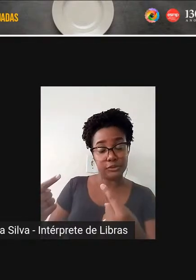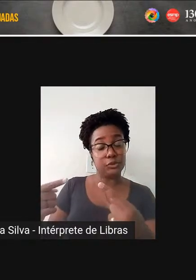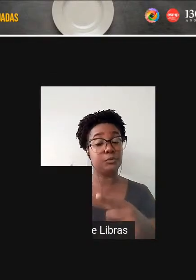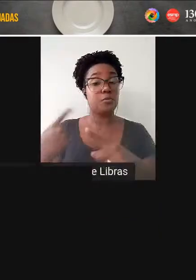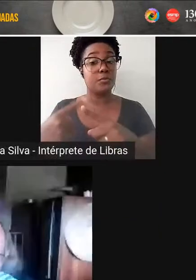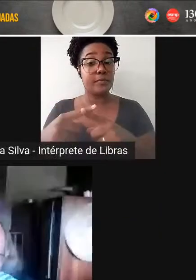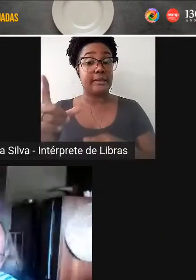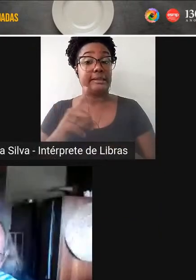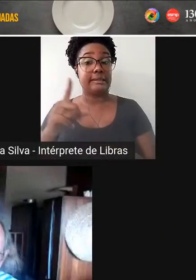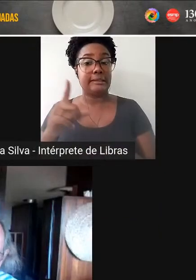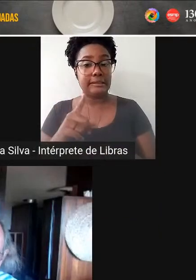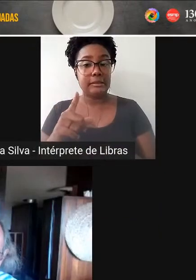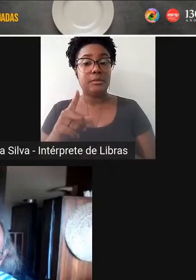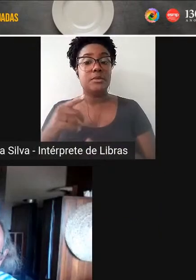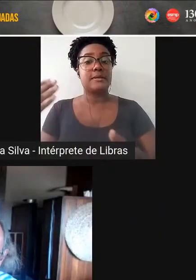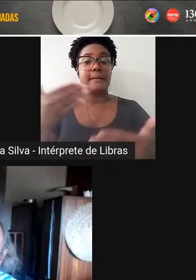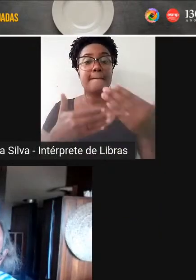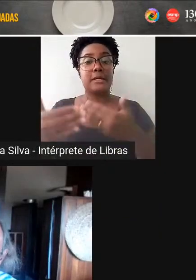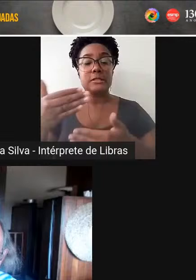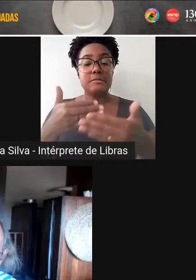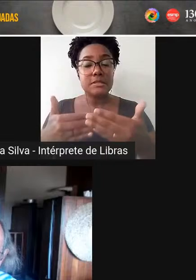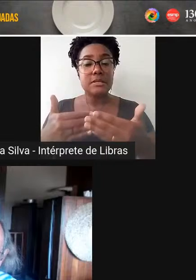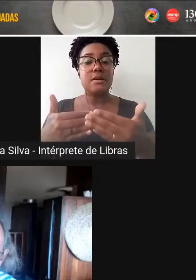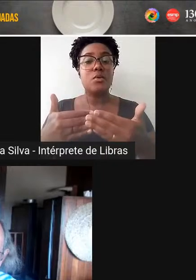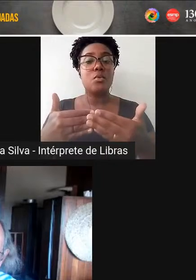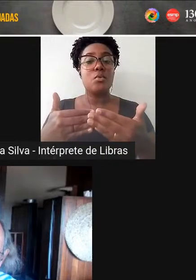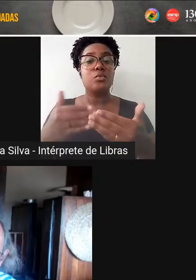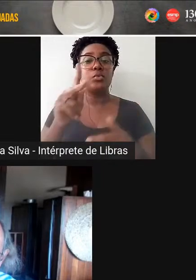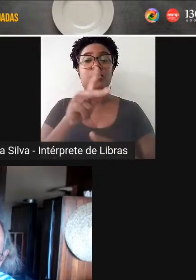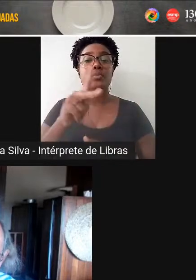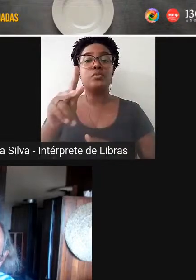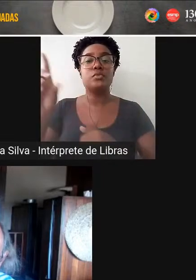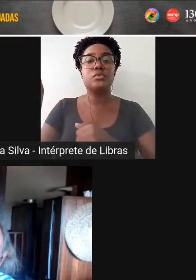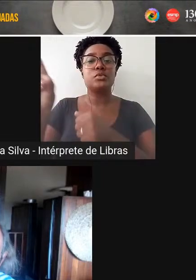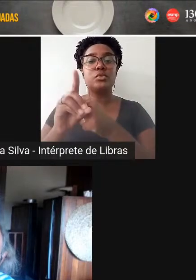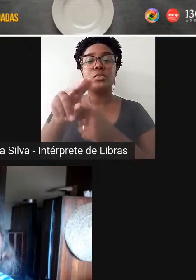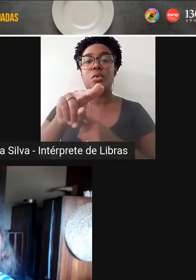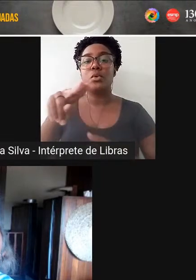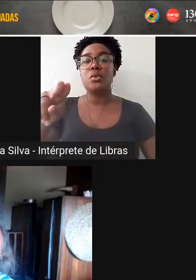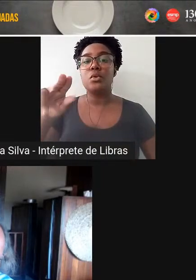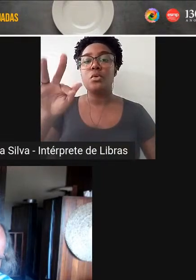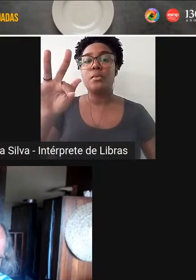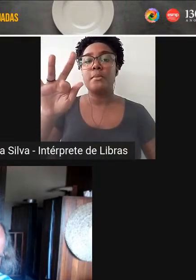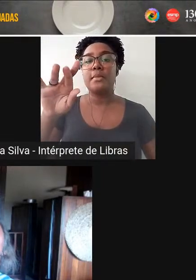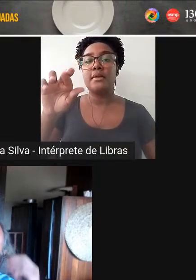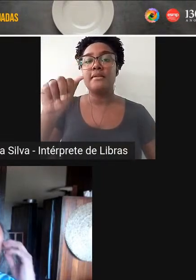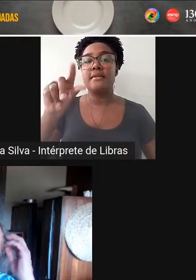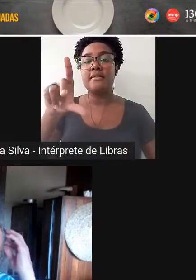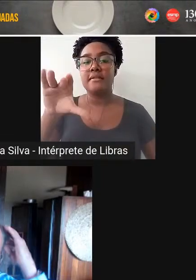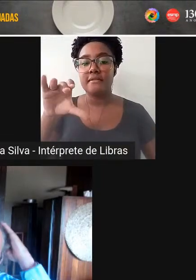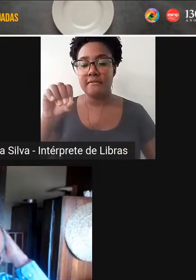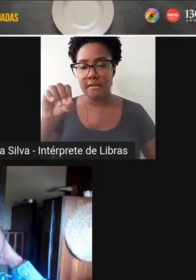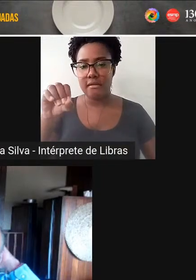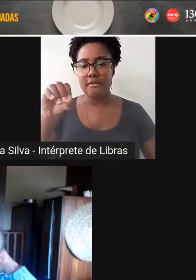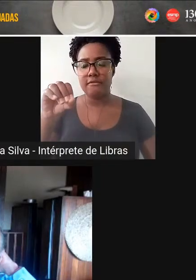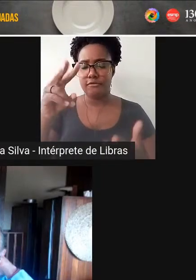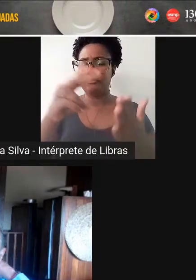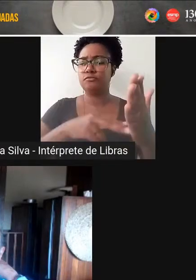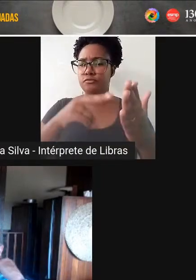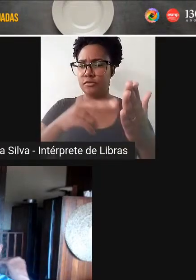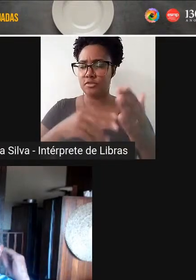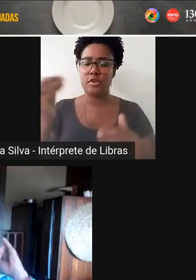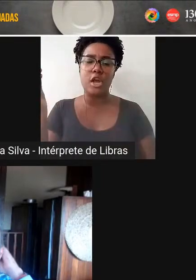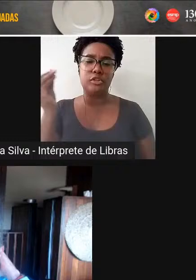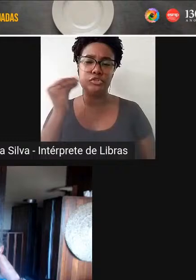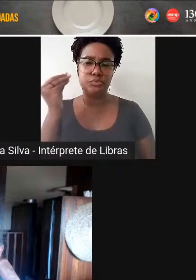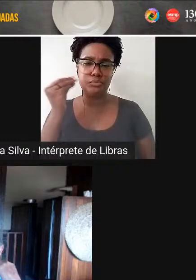o professor doutor Flávio Luiz Chieck Valente. Vou fazer uma breve leitura de seu currículo. Ele é médico